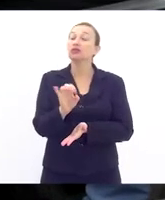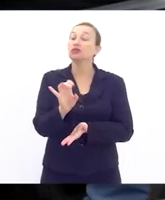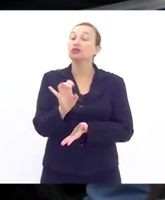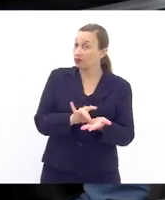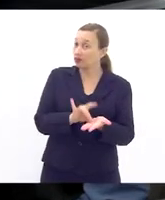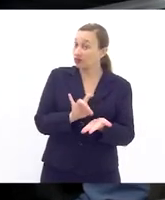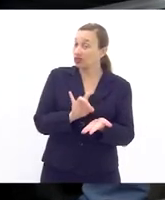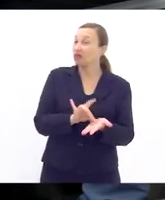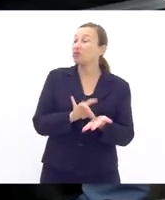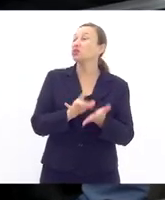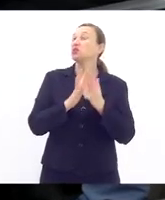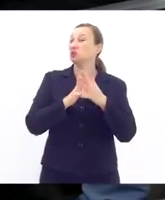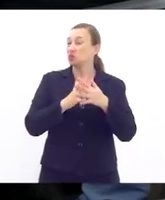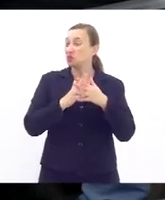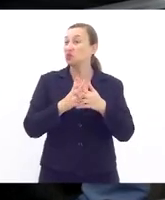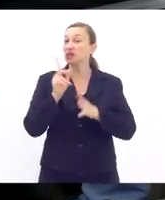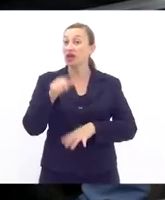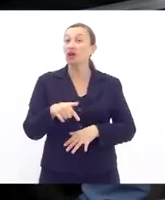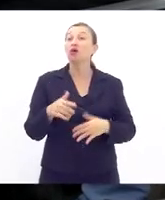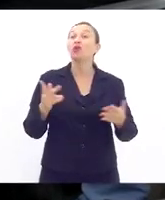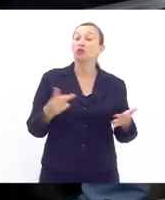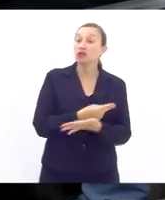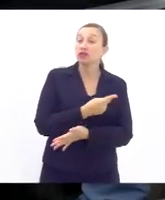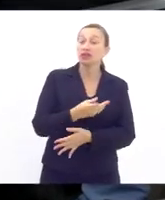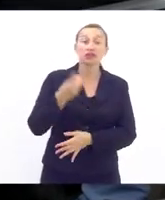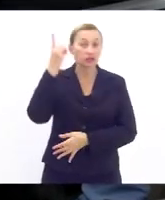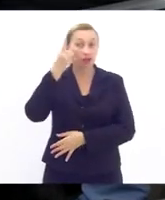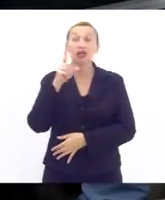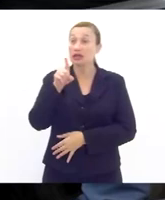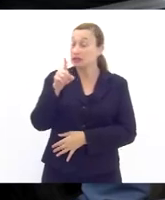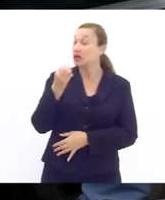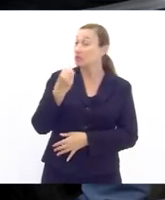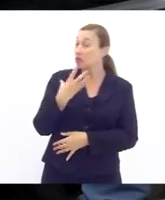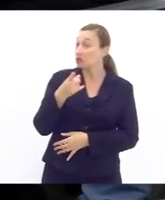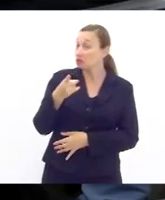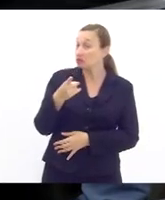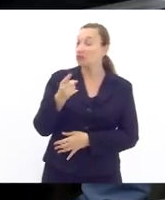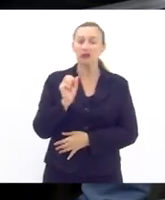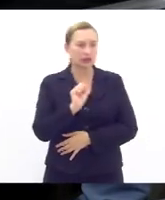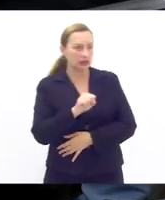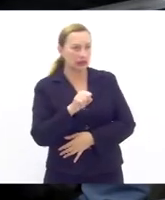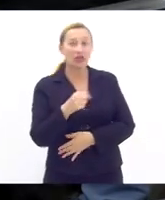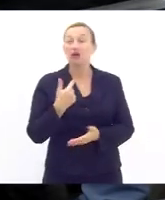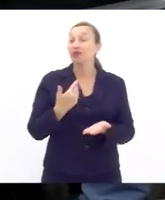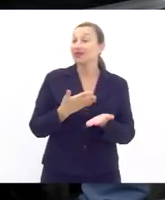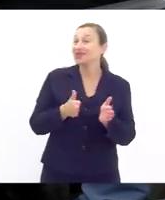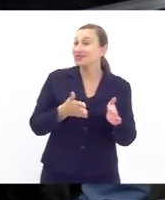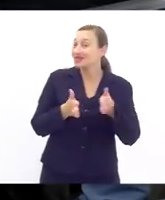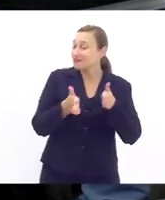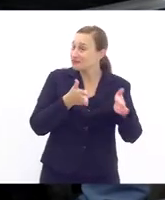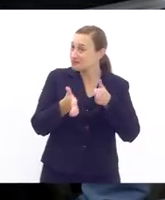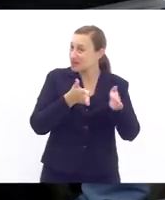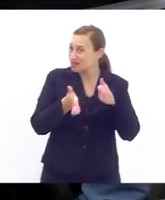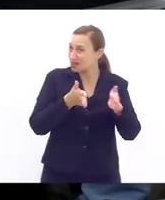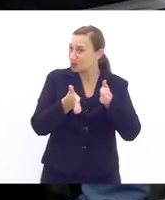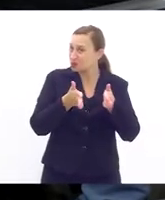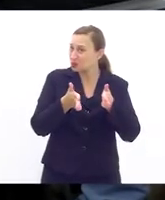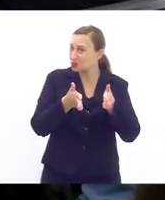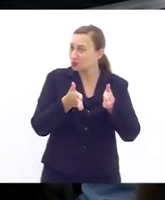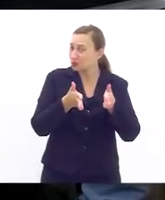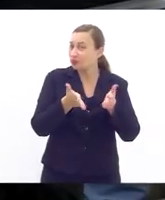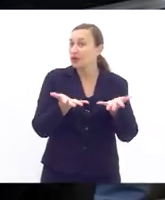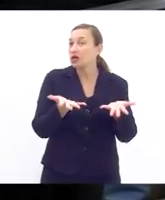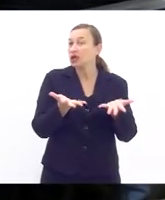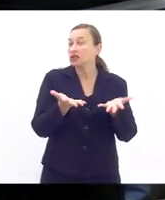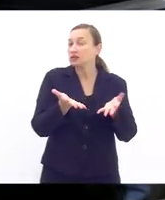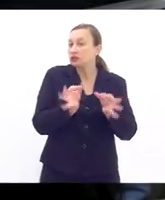é complicado e é muito significativo é muito relevante é porque nessa fase a gente estava em fase que a gente estava em